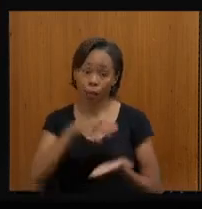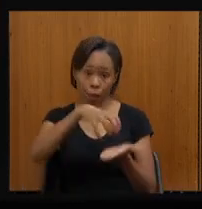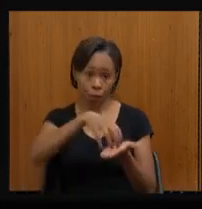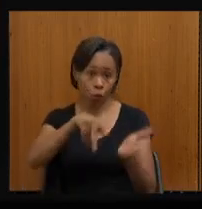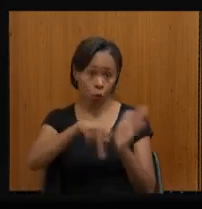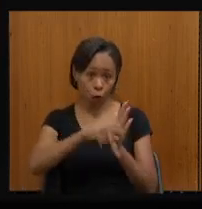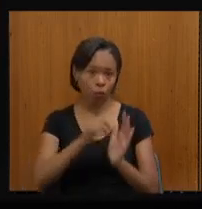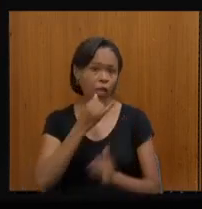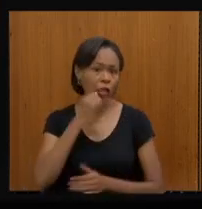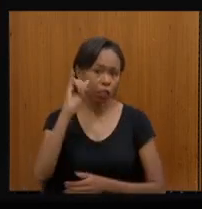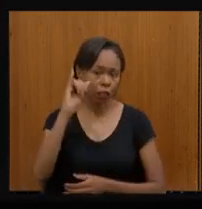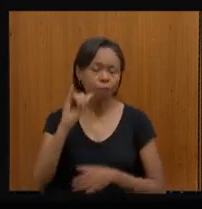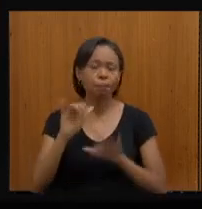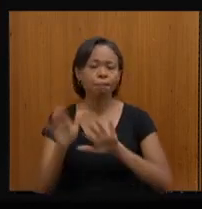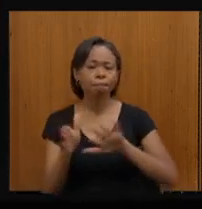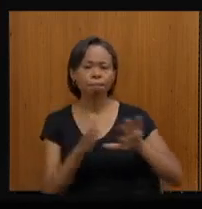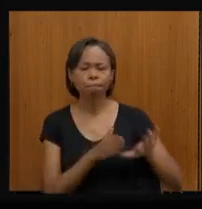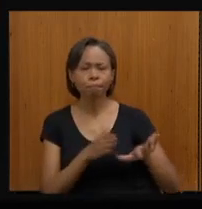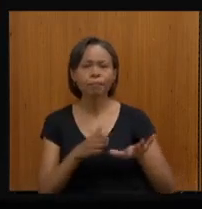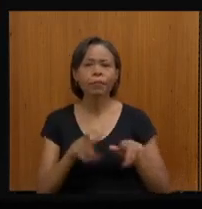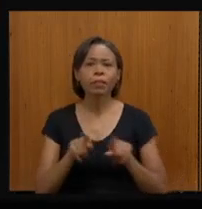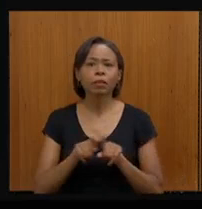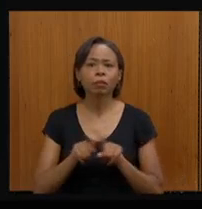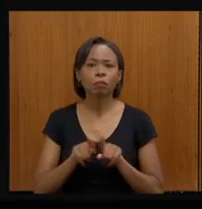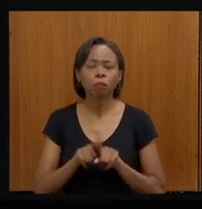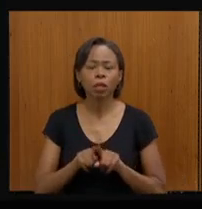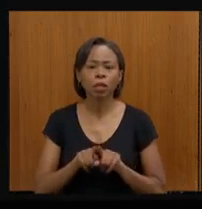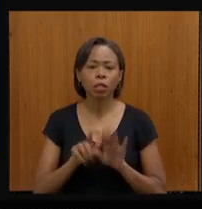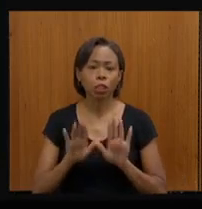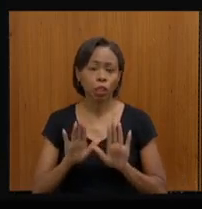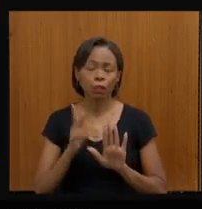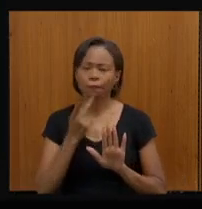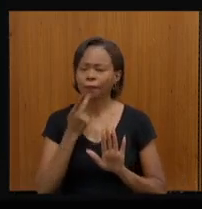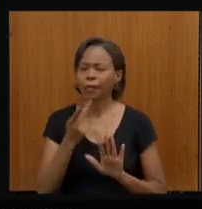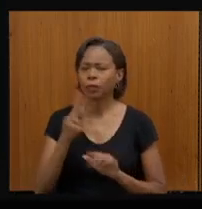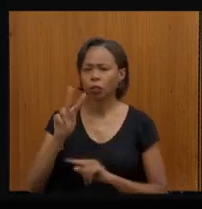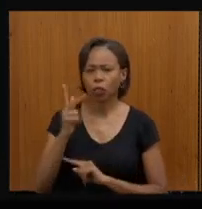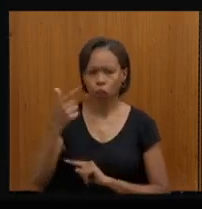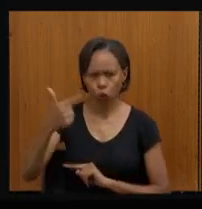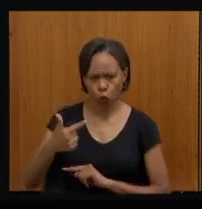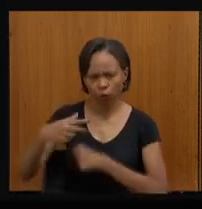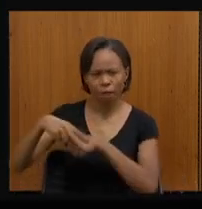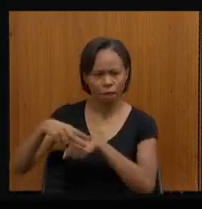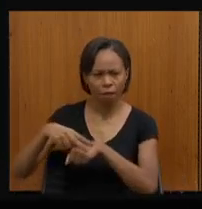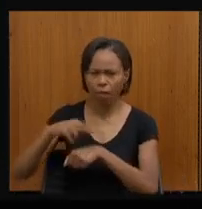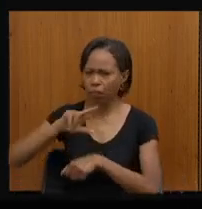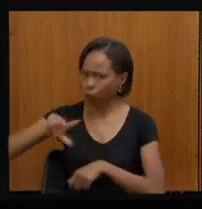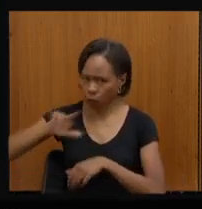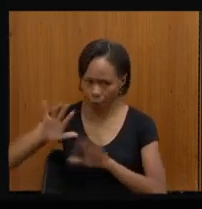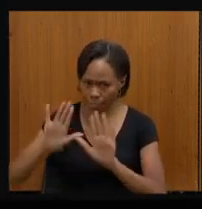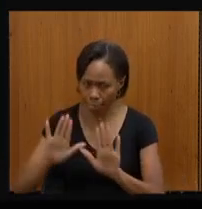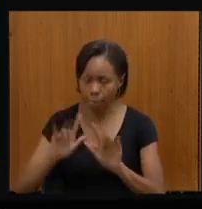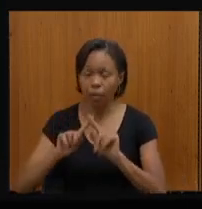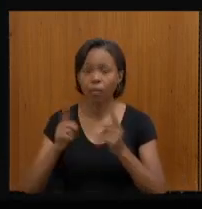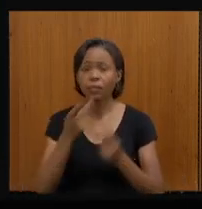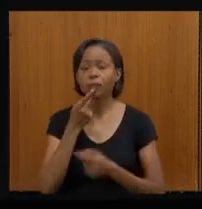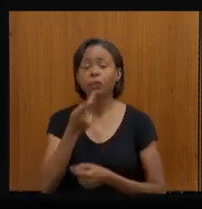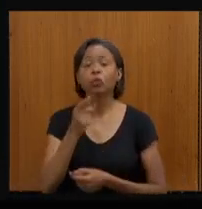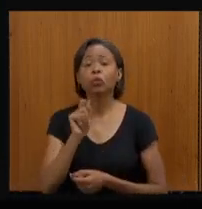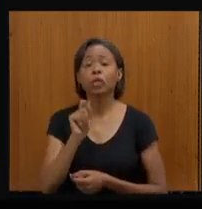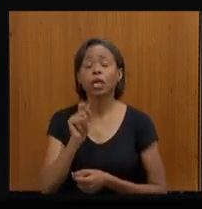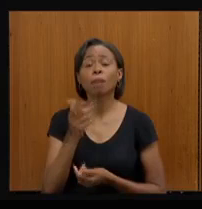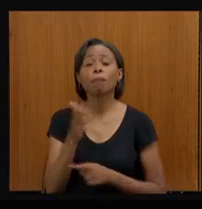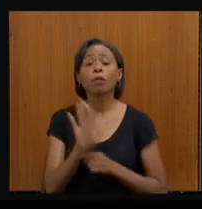fora eu gosto de falar não é não tá falando de hidrogênio verde né E vai posicionar o